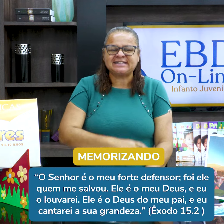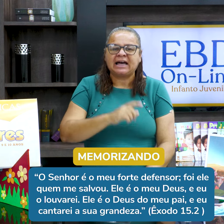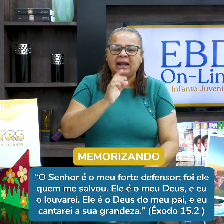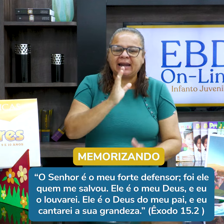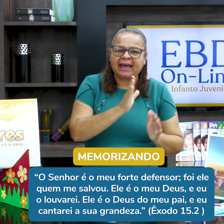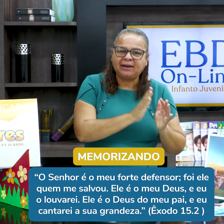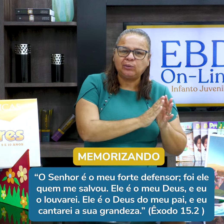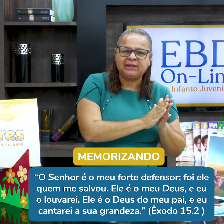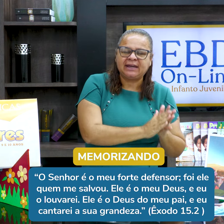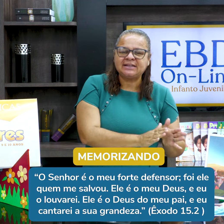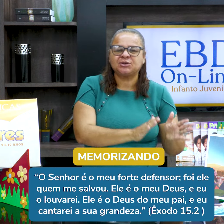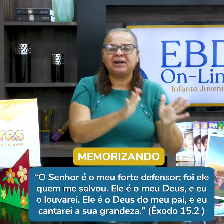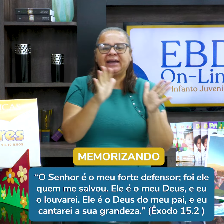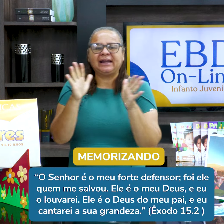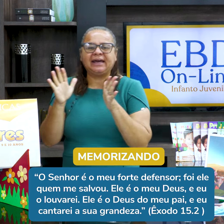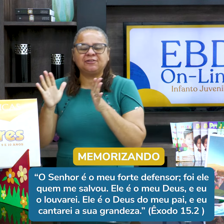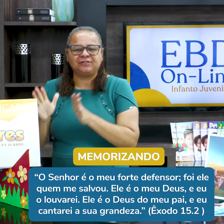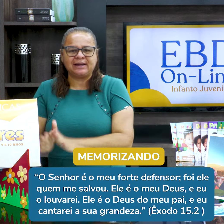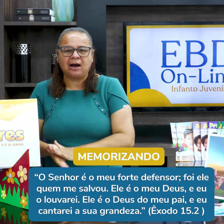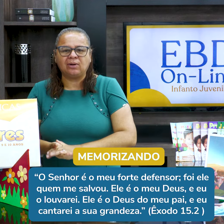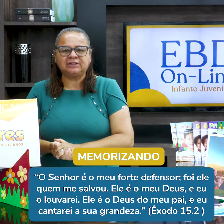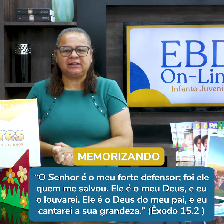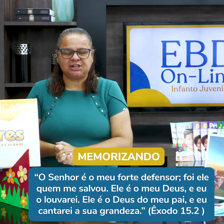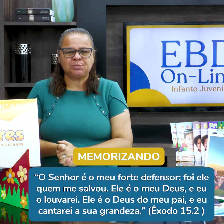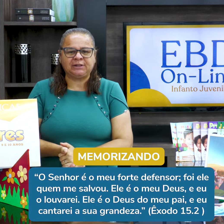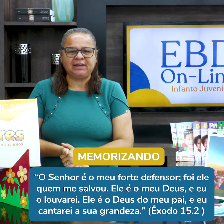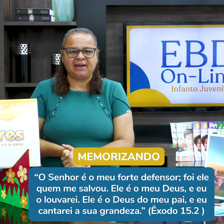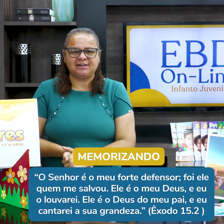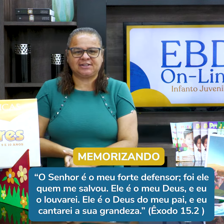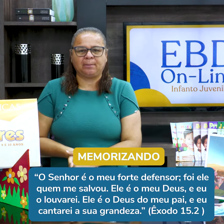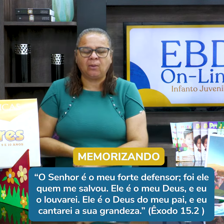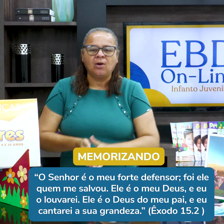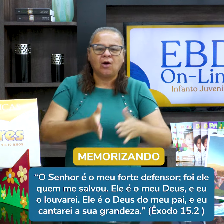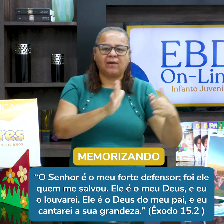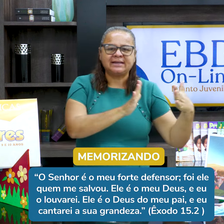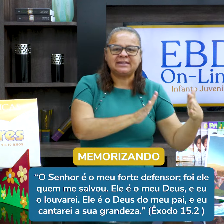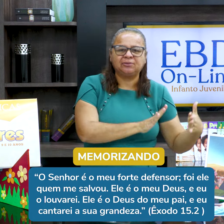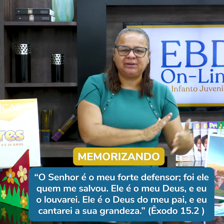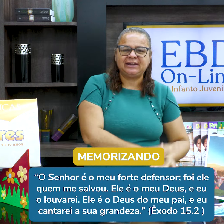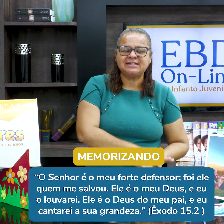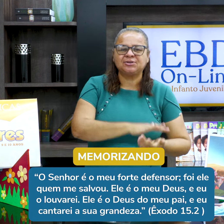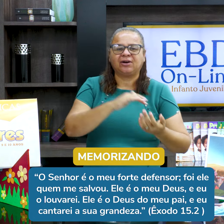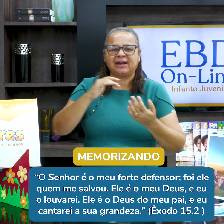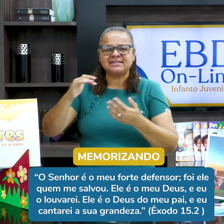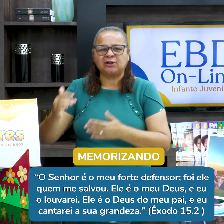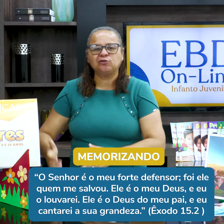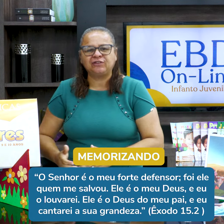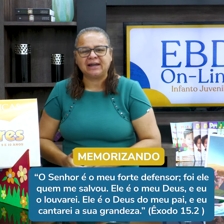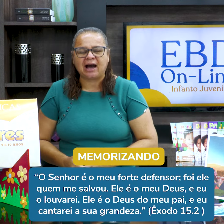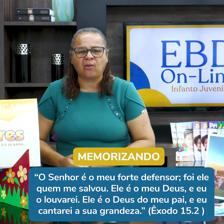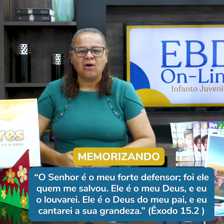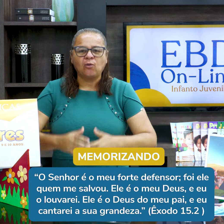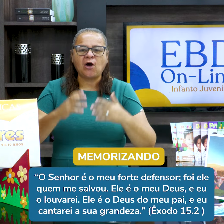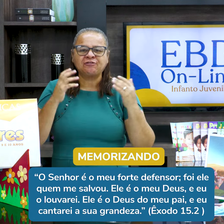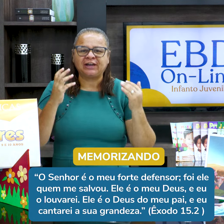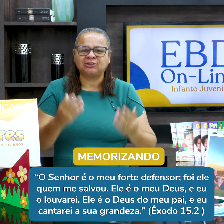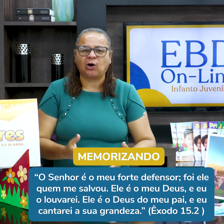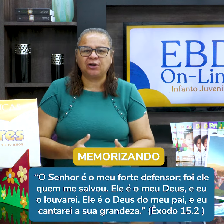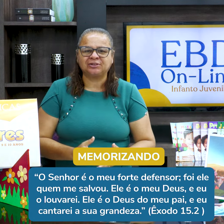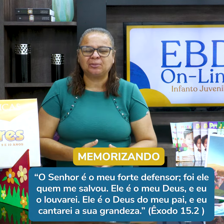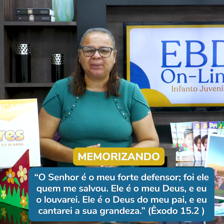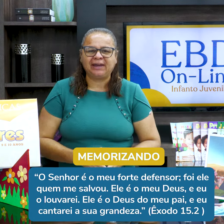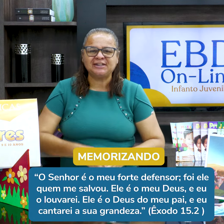as crianças lê no início e lê no final antes de despedir eles tá bom oração no início oração no final o